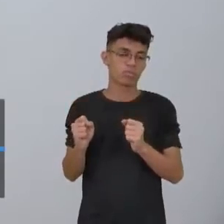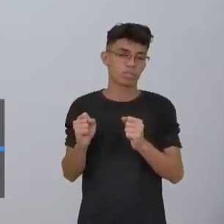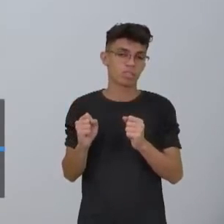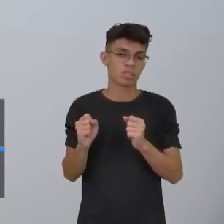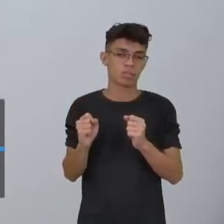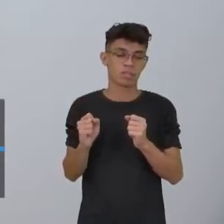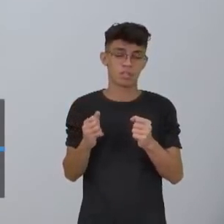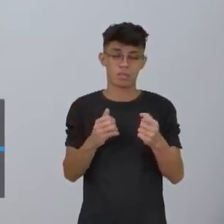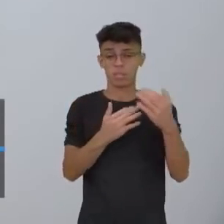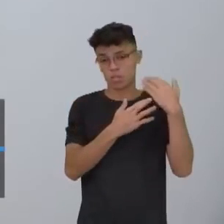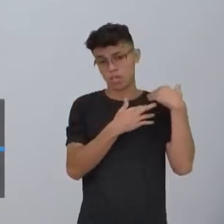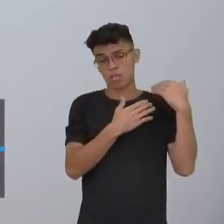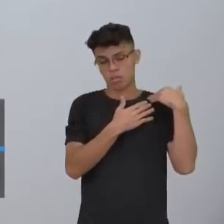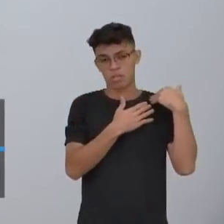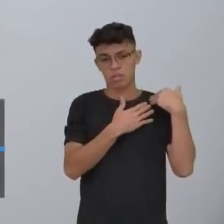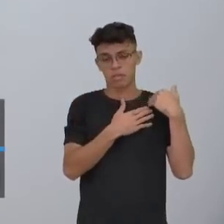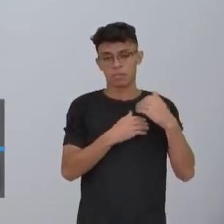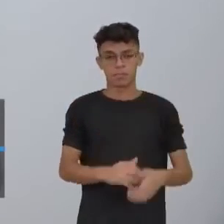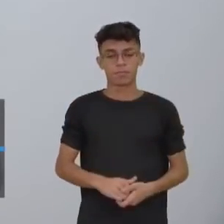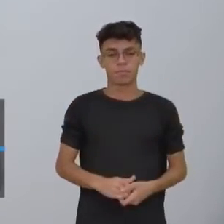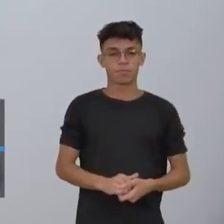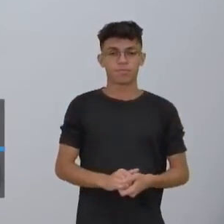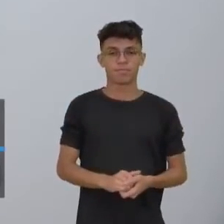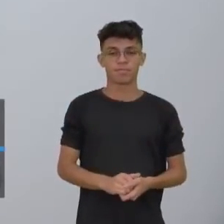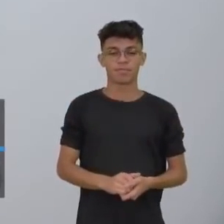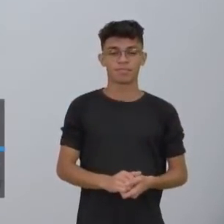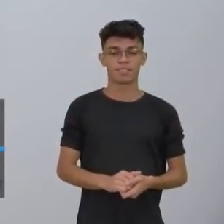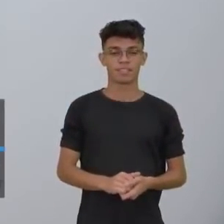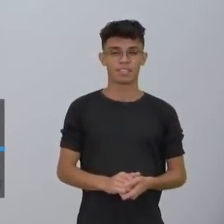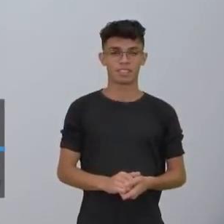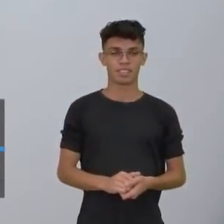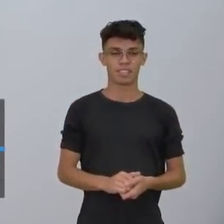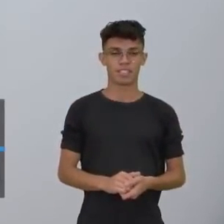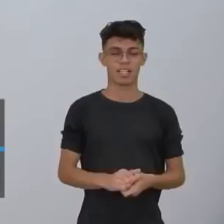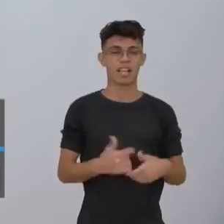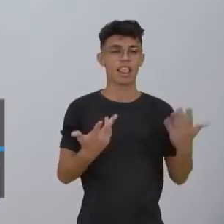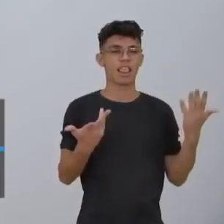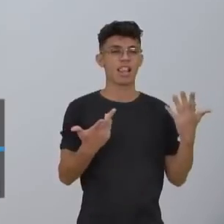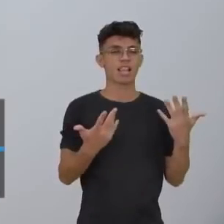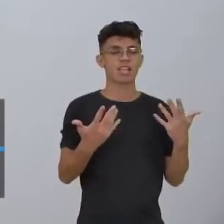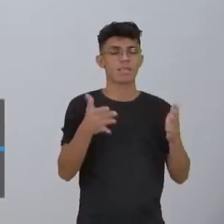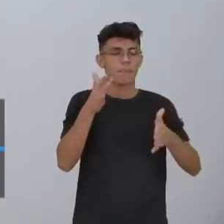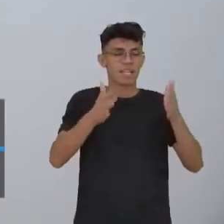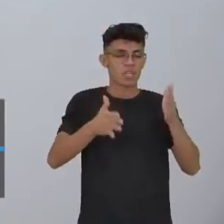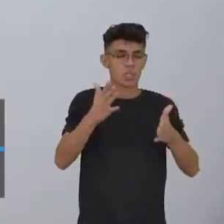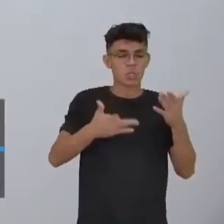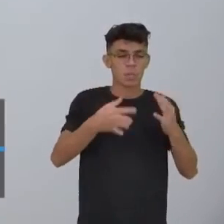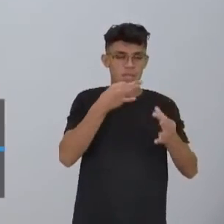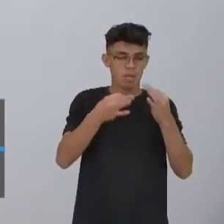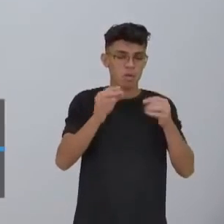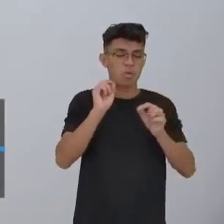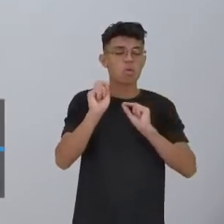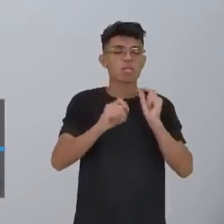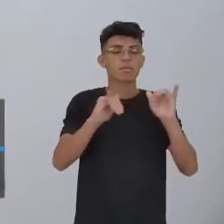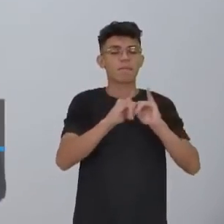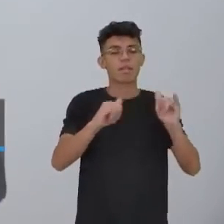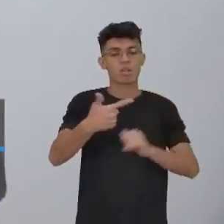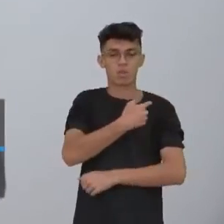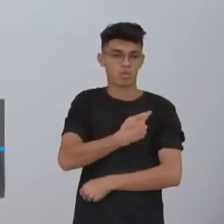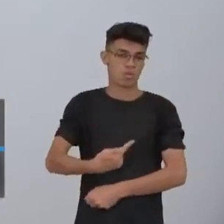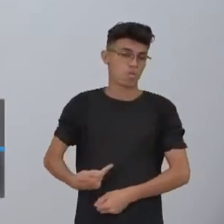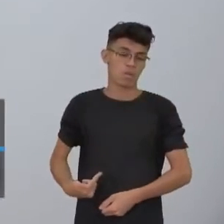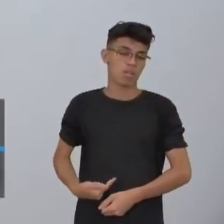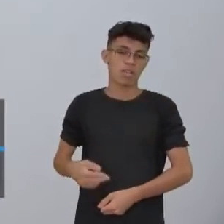suas mãos, tá? A justificativa, a alegação da época era que esse governo